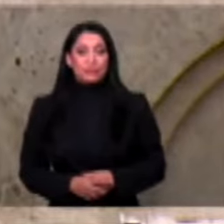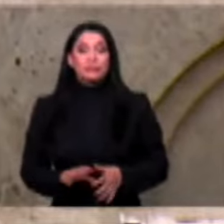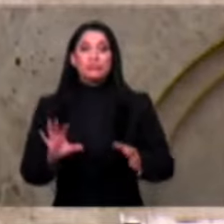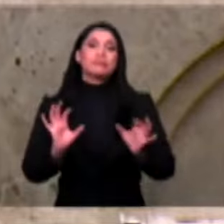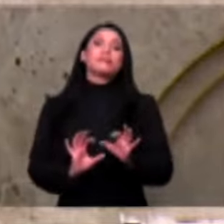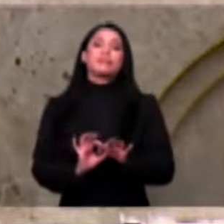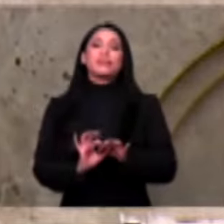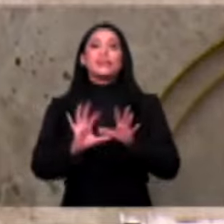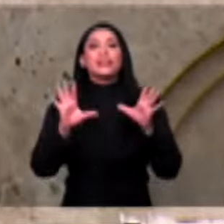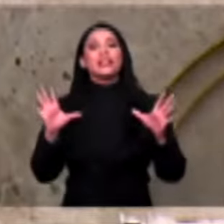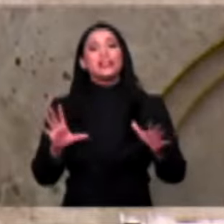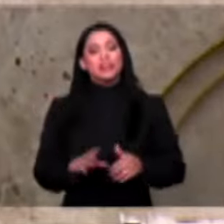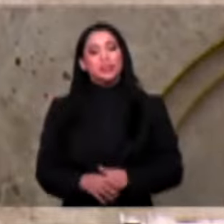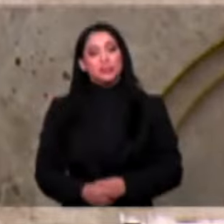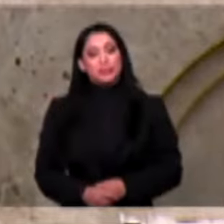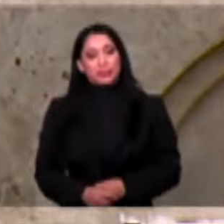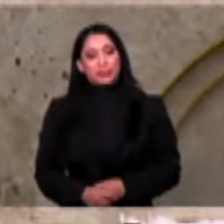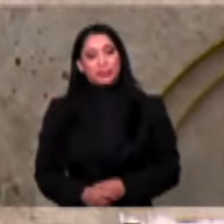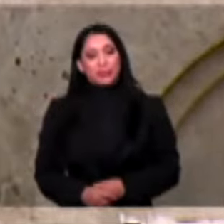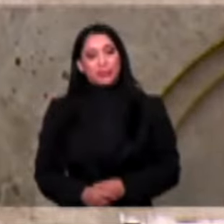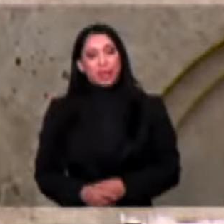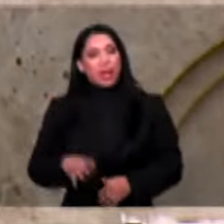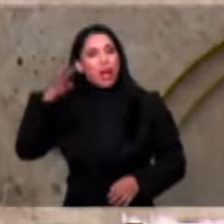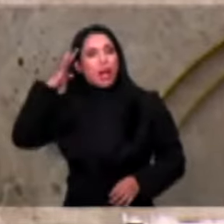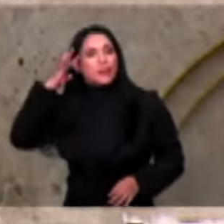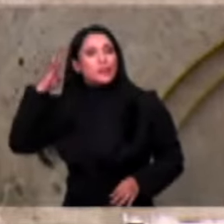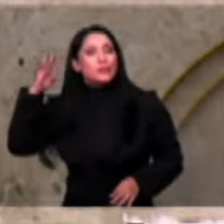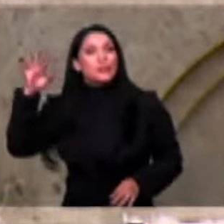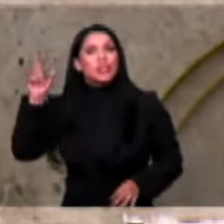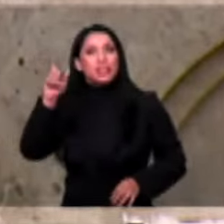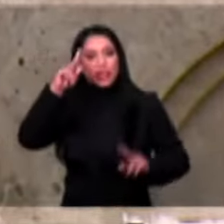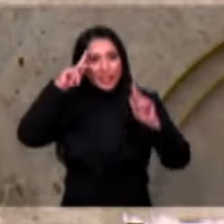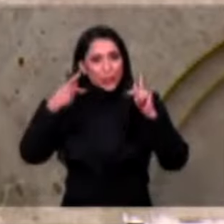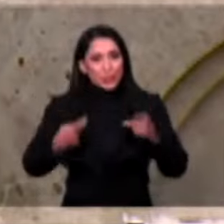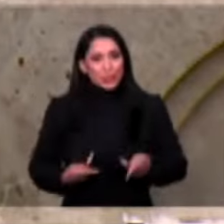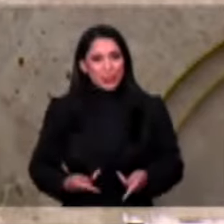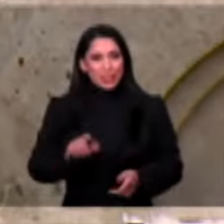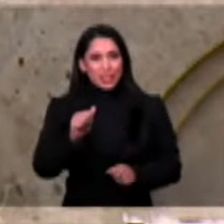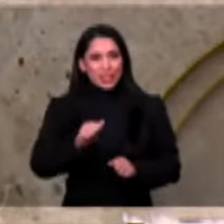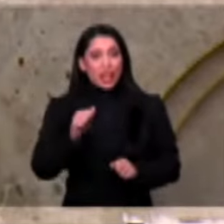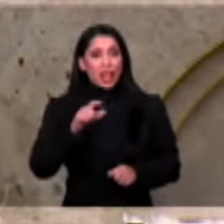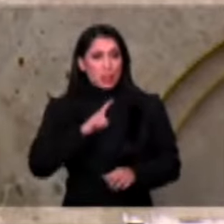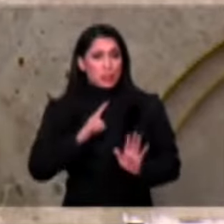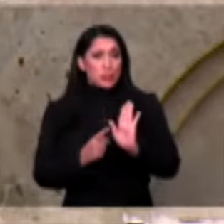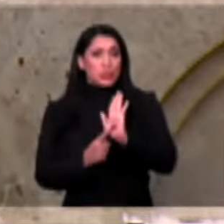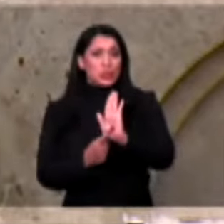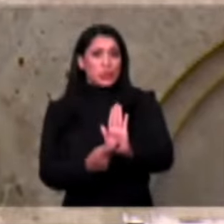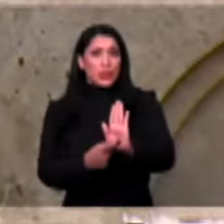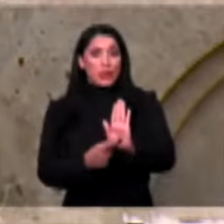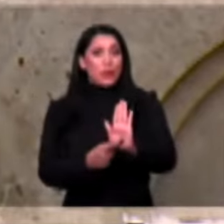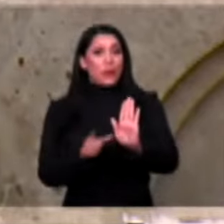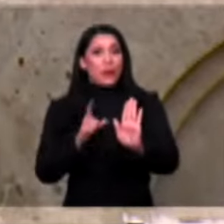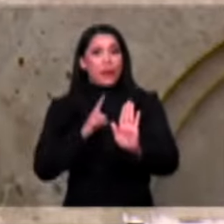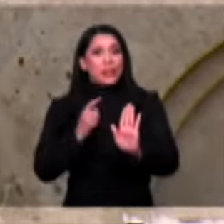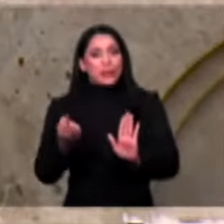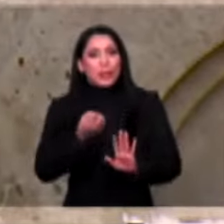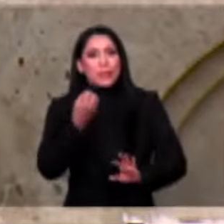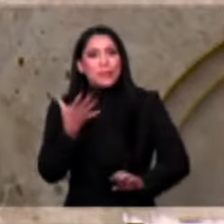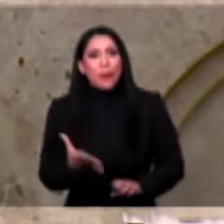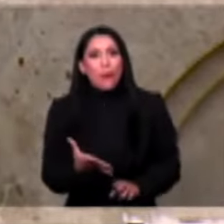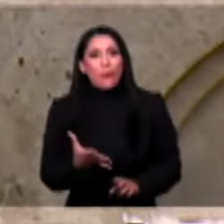liberdade, a imaginação humana já pintou de azul, talvez a mágica inspiração do céu e do